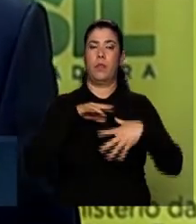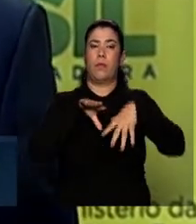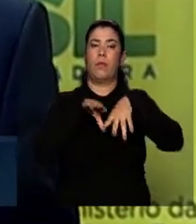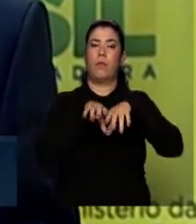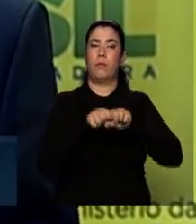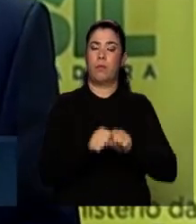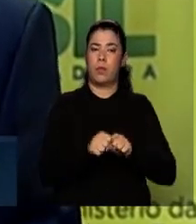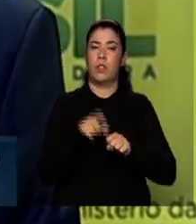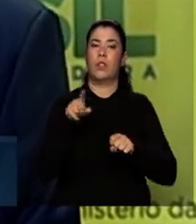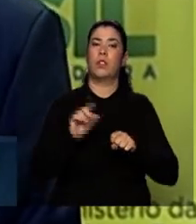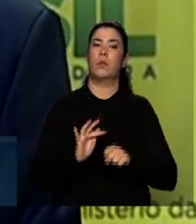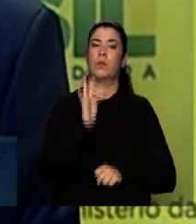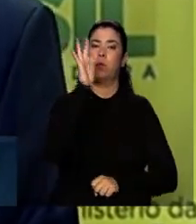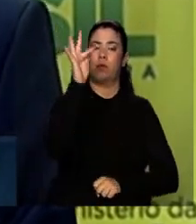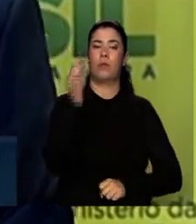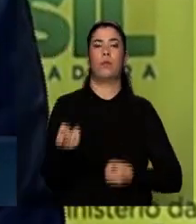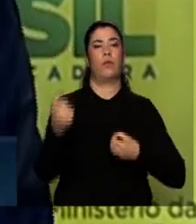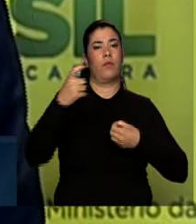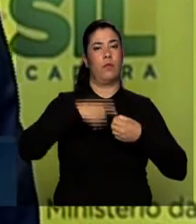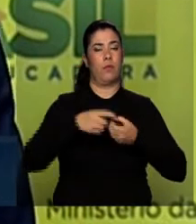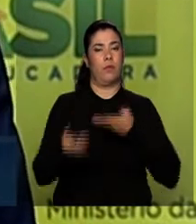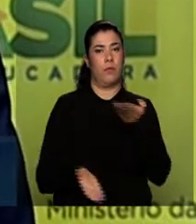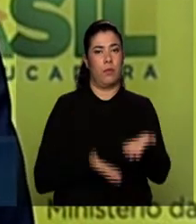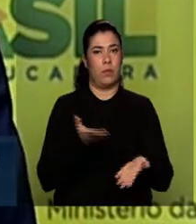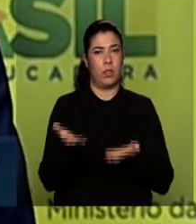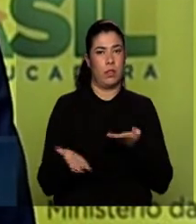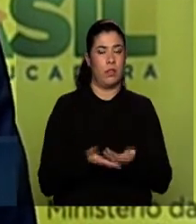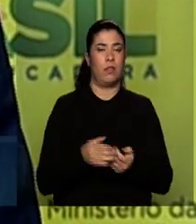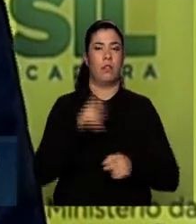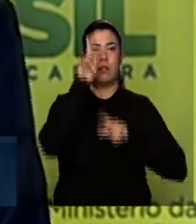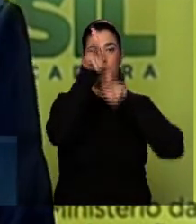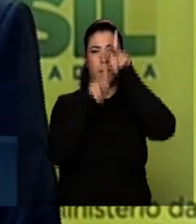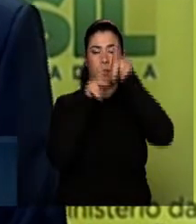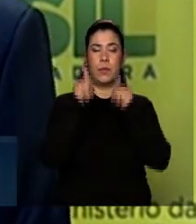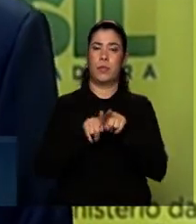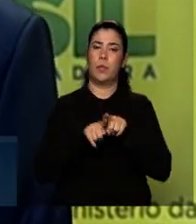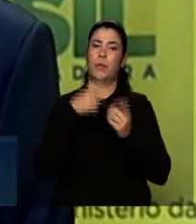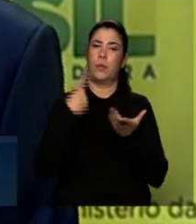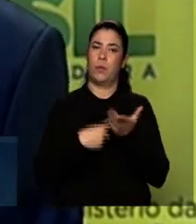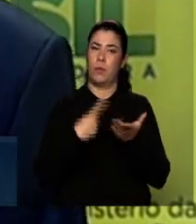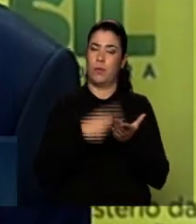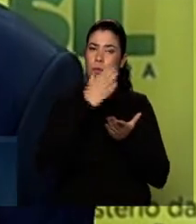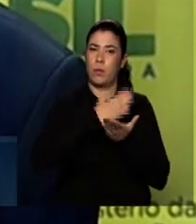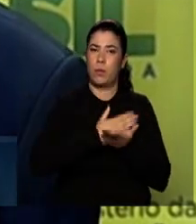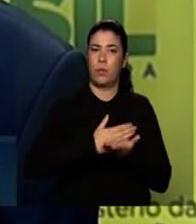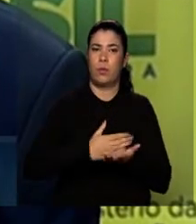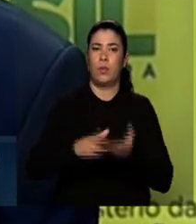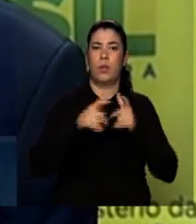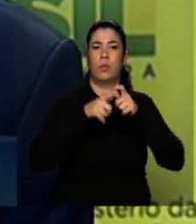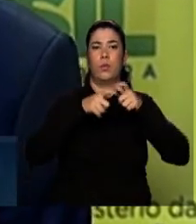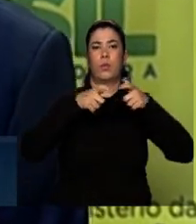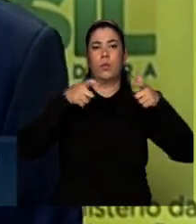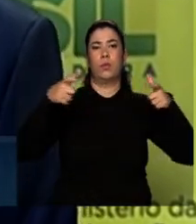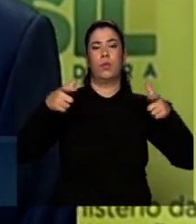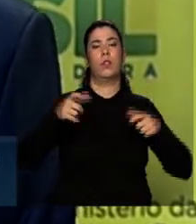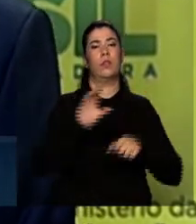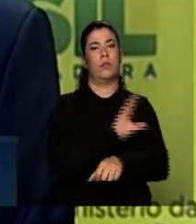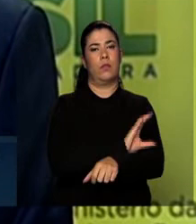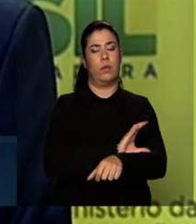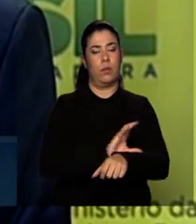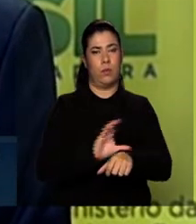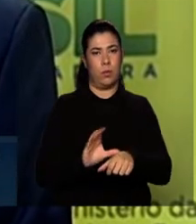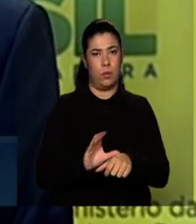poderão passar a atender a população. E, inclusive, o compromisso, desde o início, de expansão da residência médica, para que